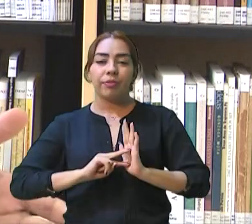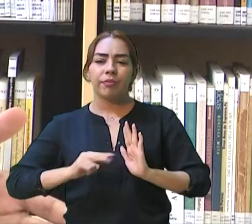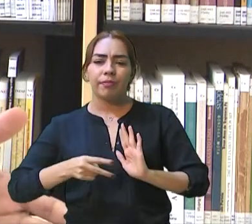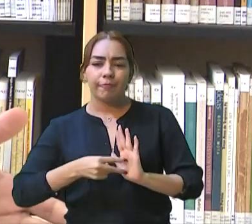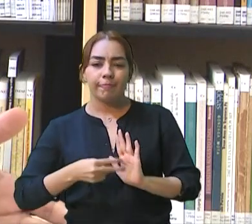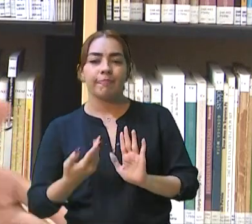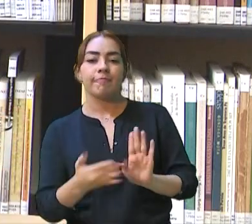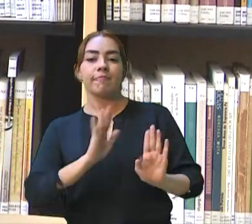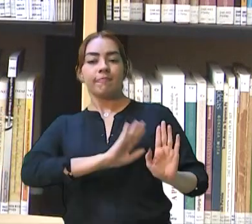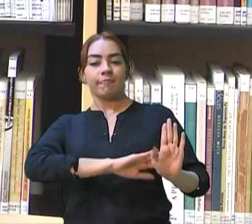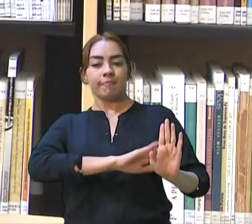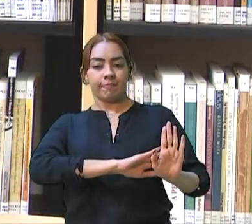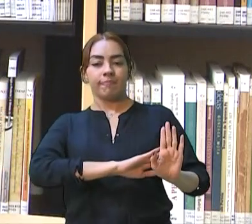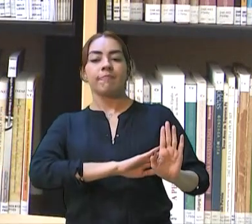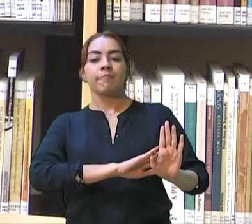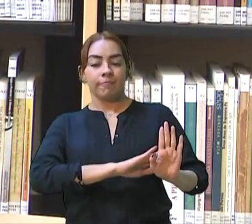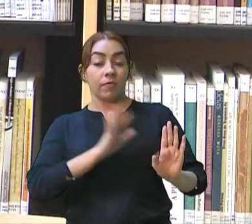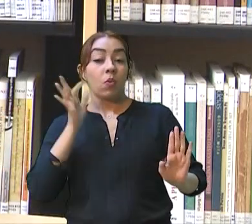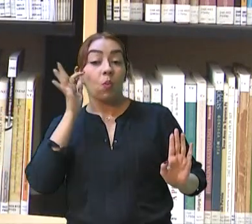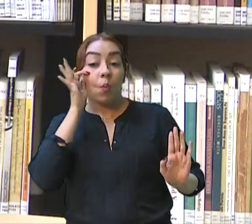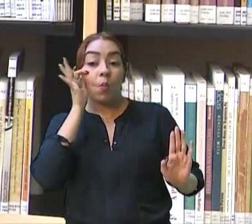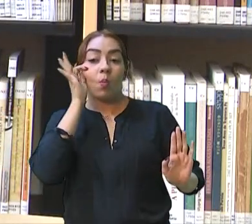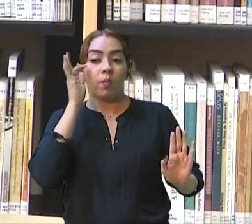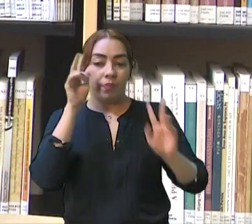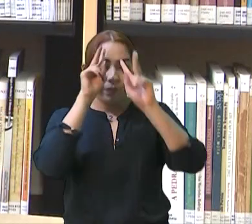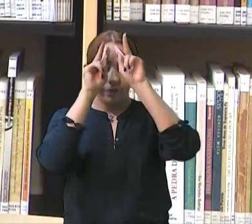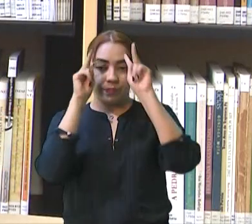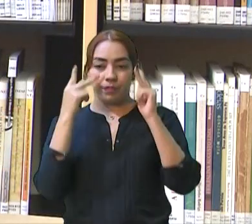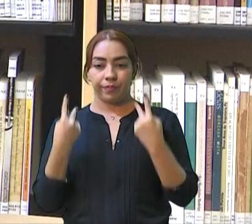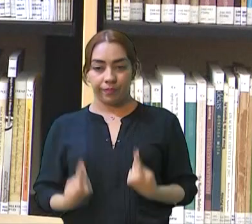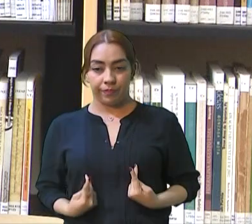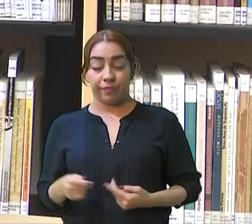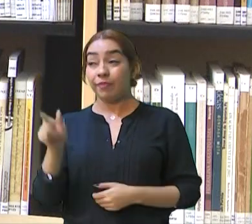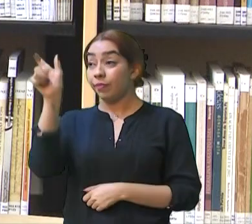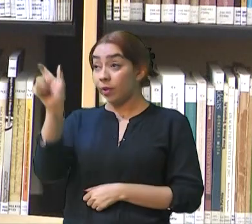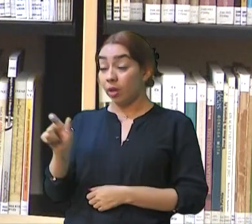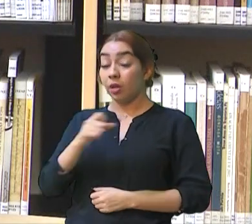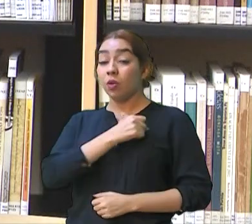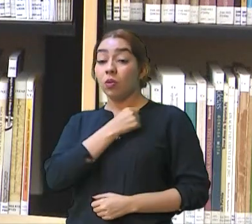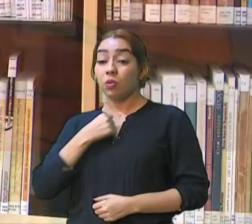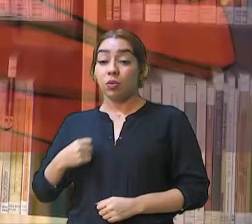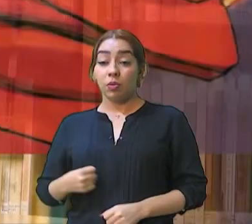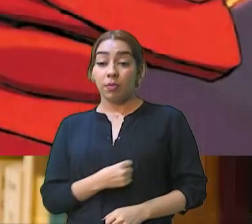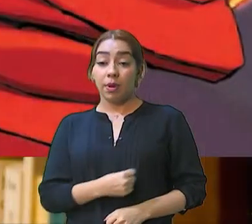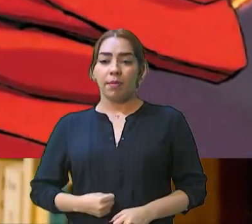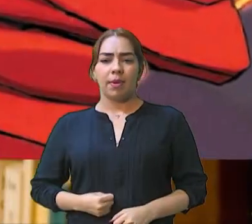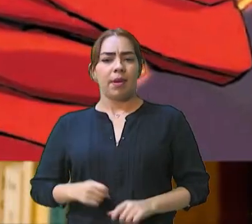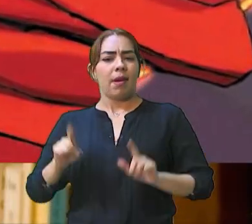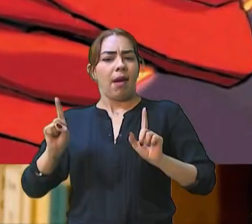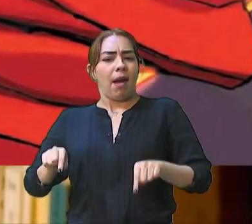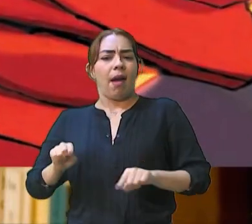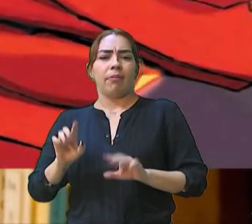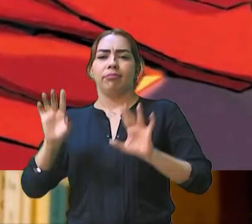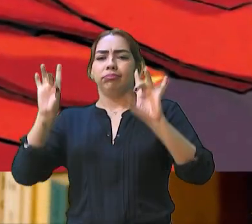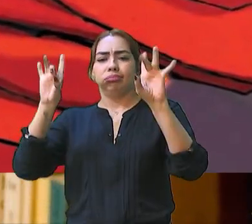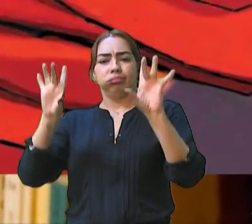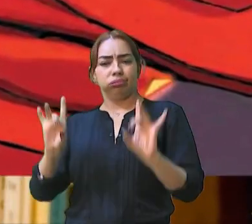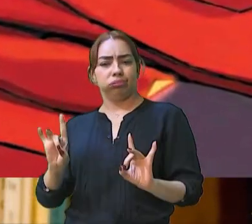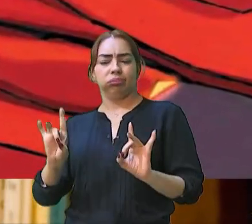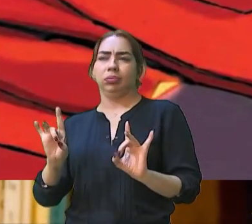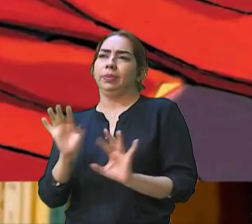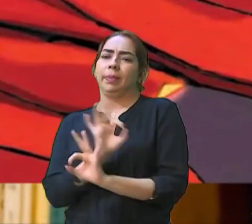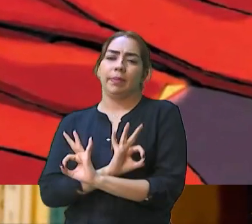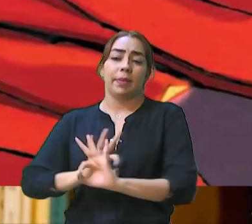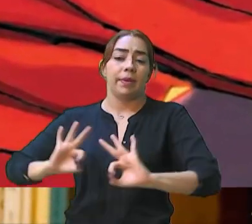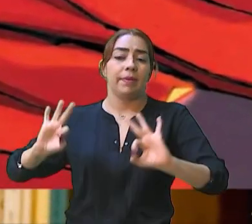pessoa real, diferente do Superman. Superman é muito perfeito. Superman vem de outro planeta,